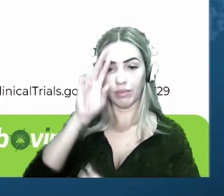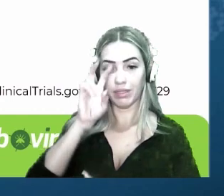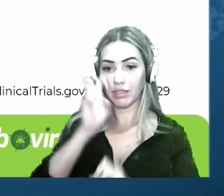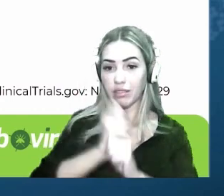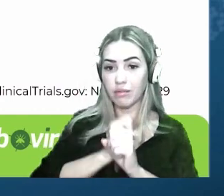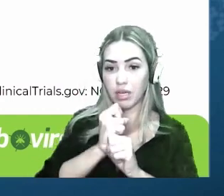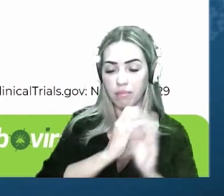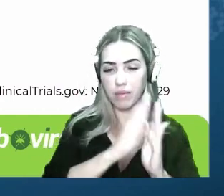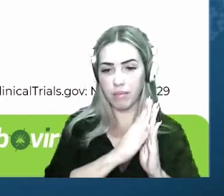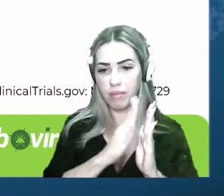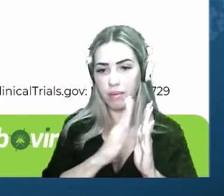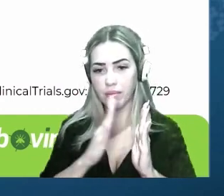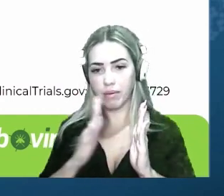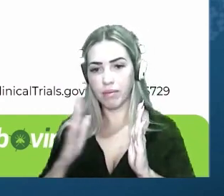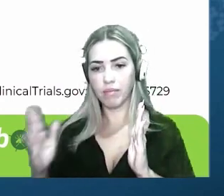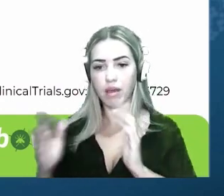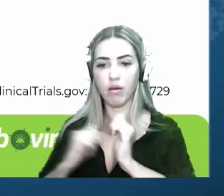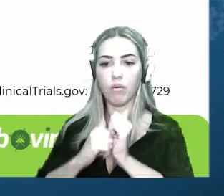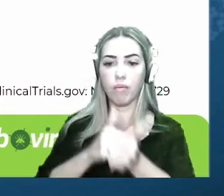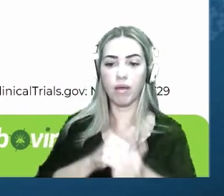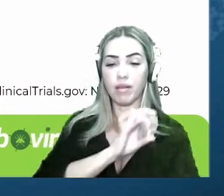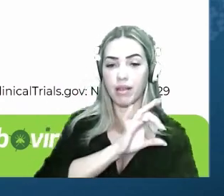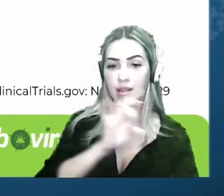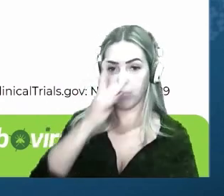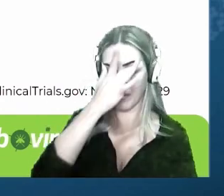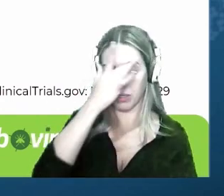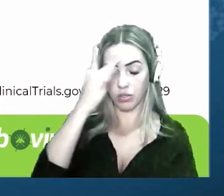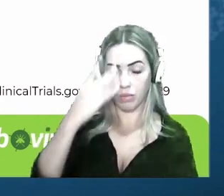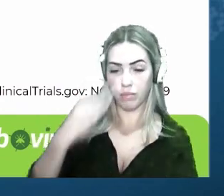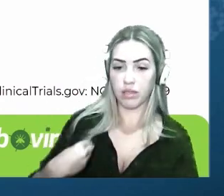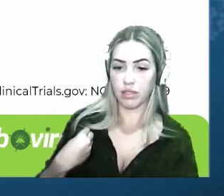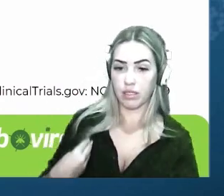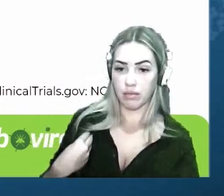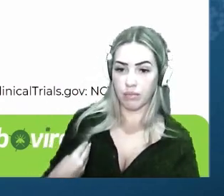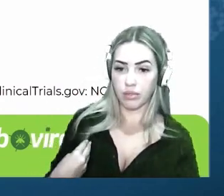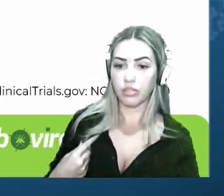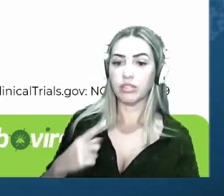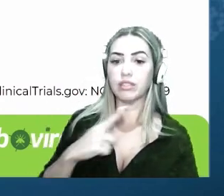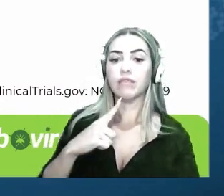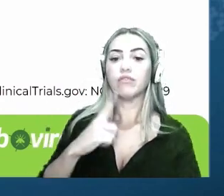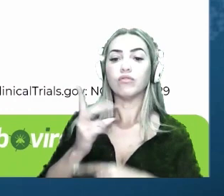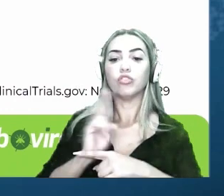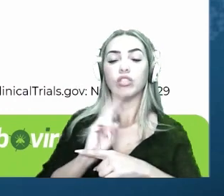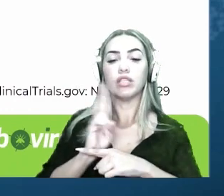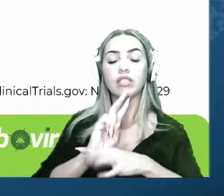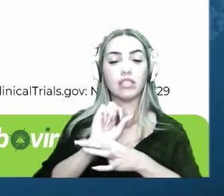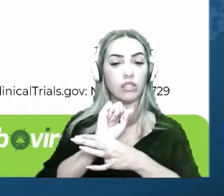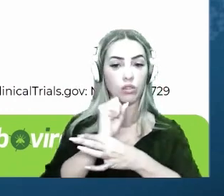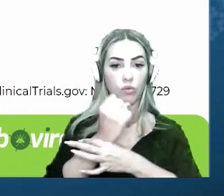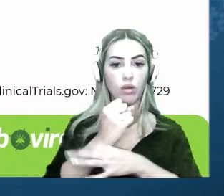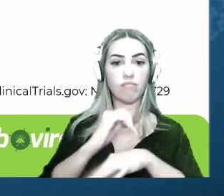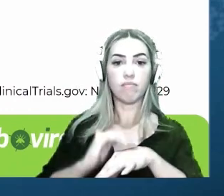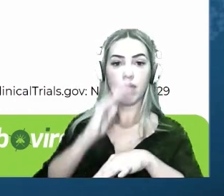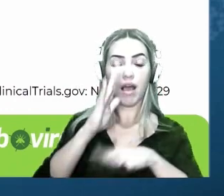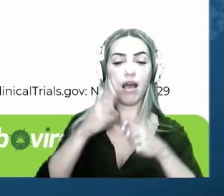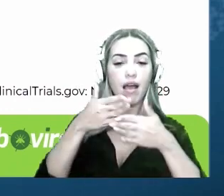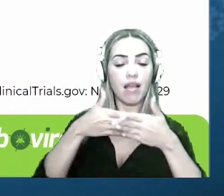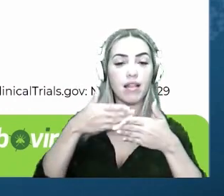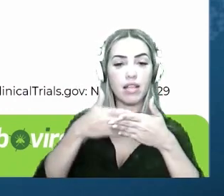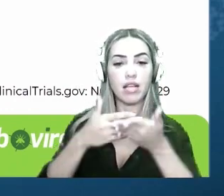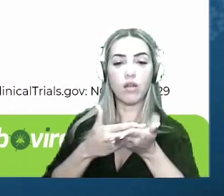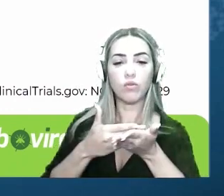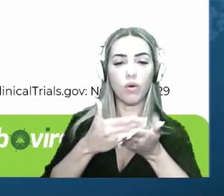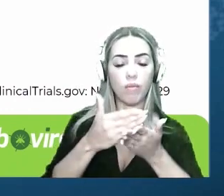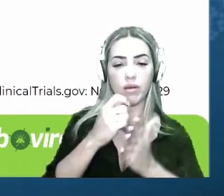acompanhamento de cada participante. A gente teve uma vigilância de segurança muito mais restrita logo nos primeiros meses após